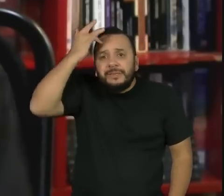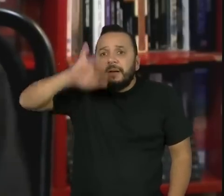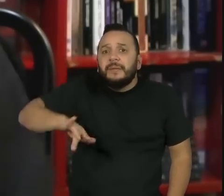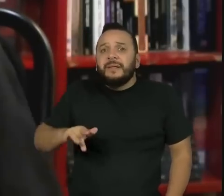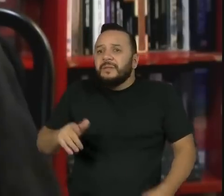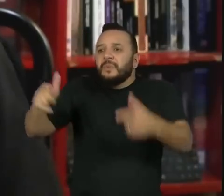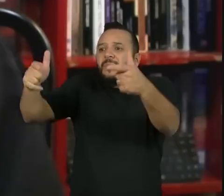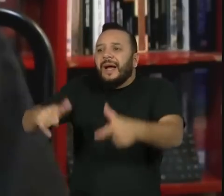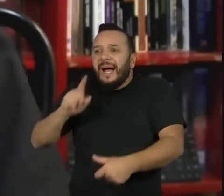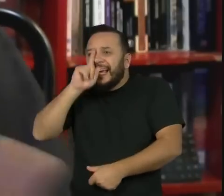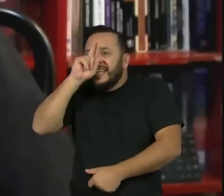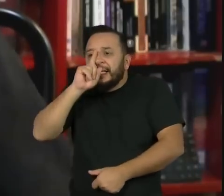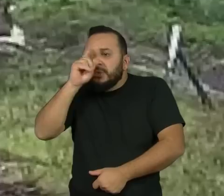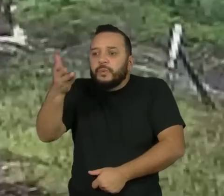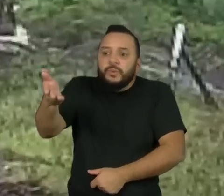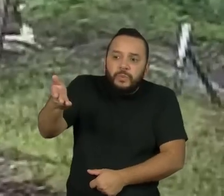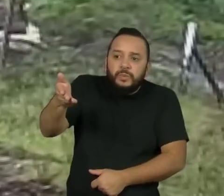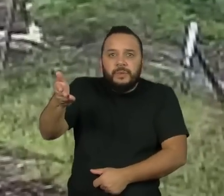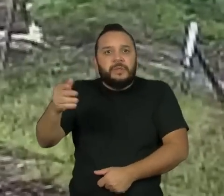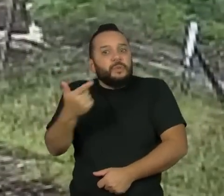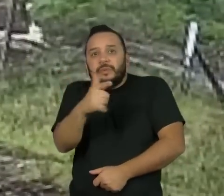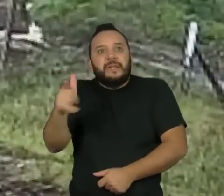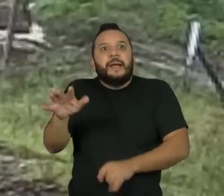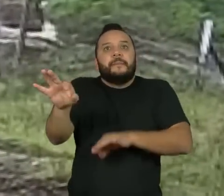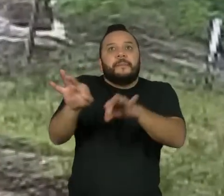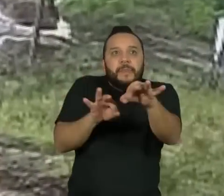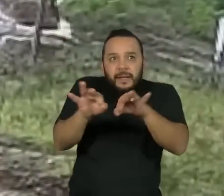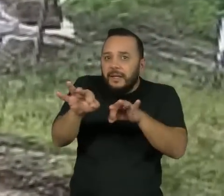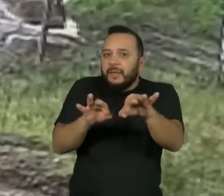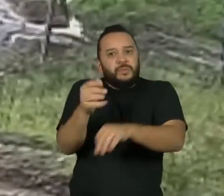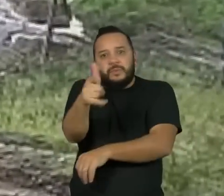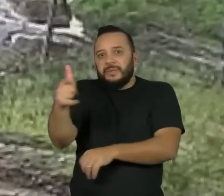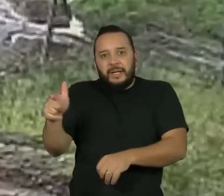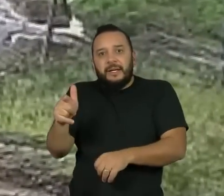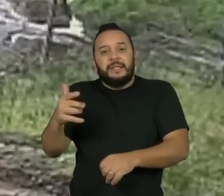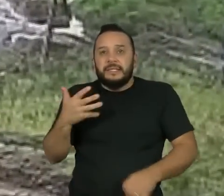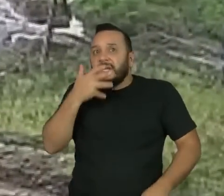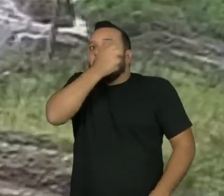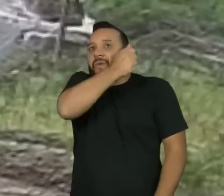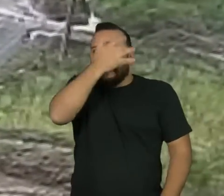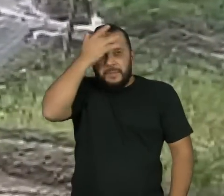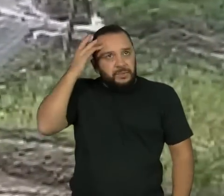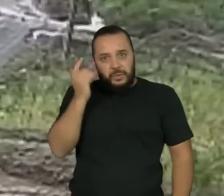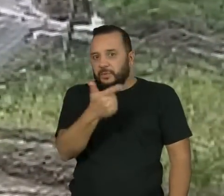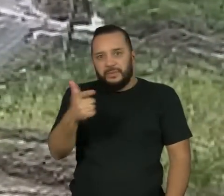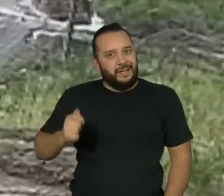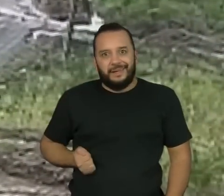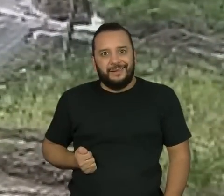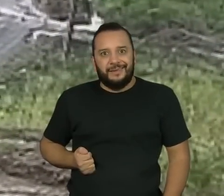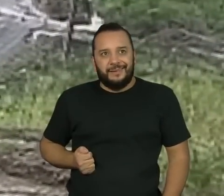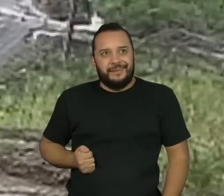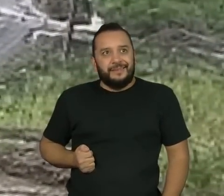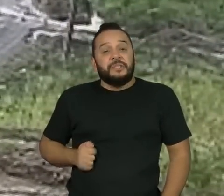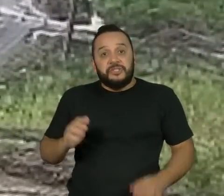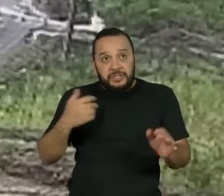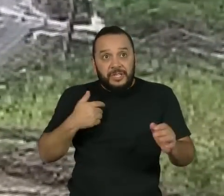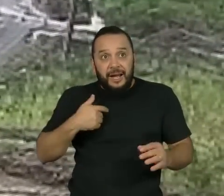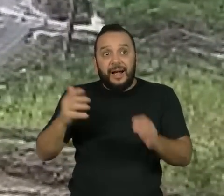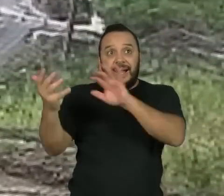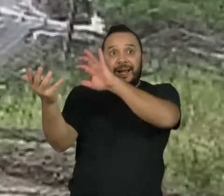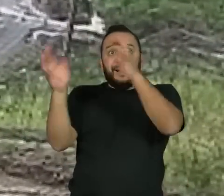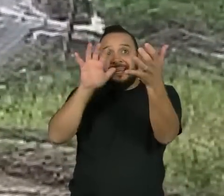Não há plano, não há possibilidade de prever, salvar as pessoas. A emergência climática não é, né, uma fatalidade,